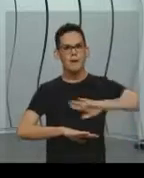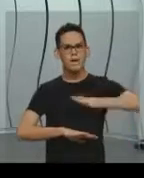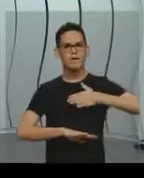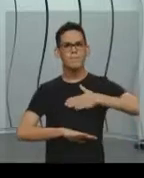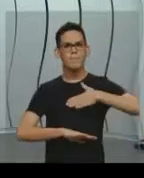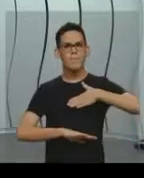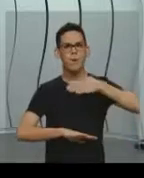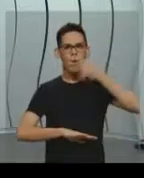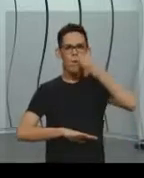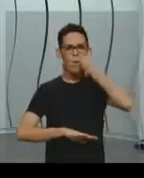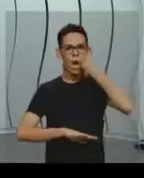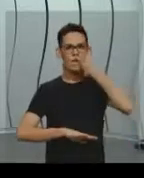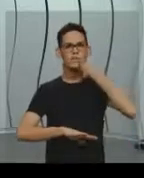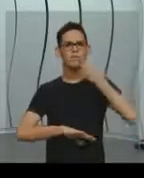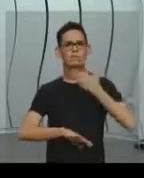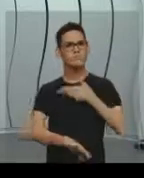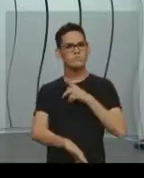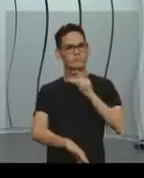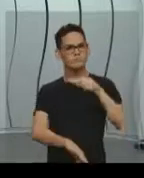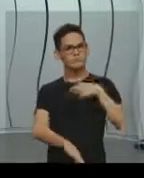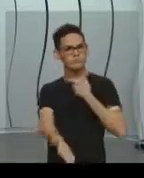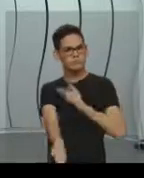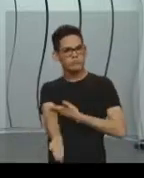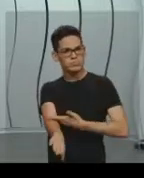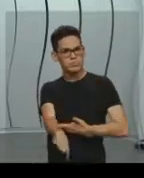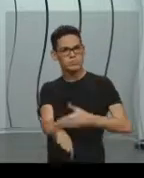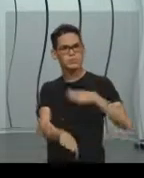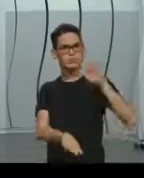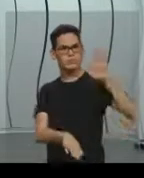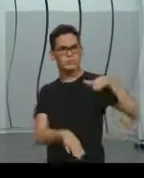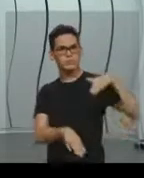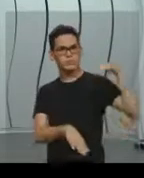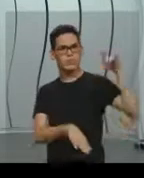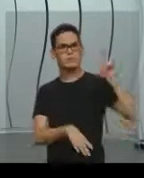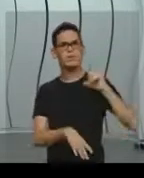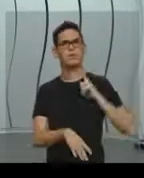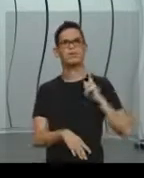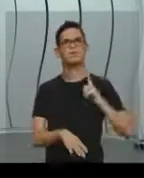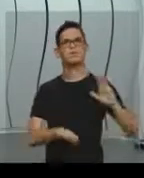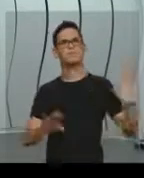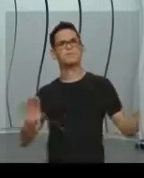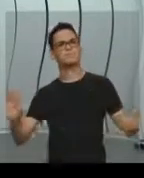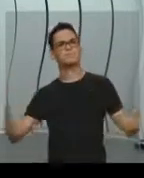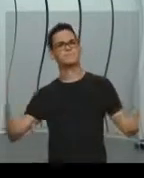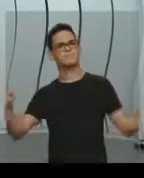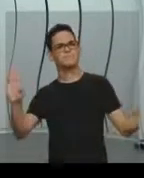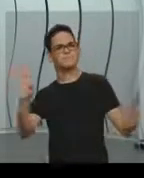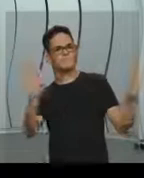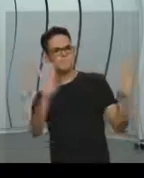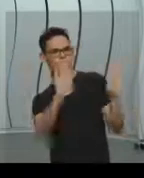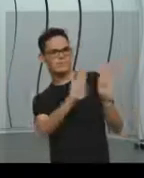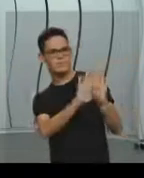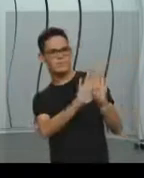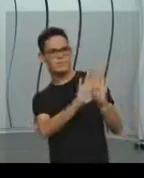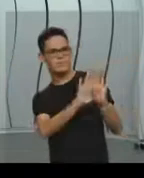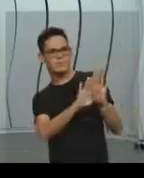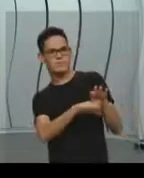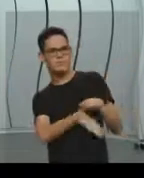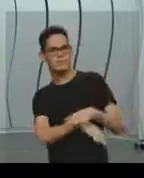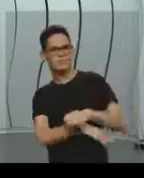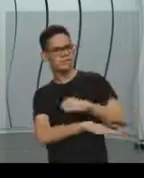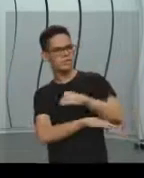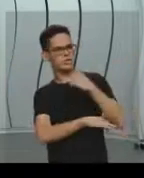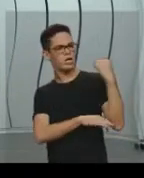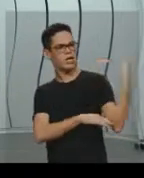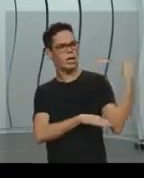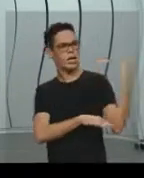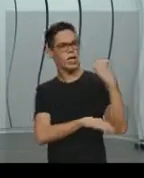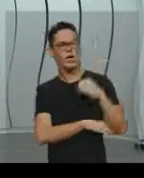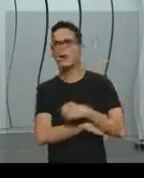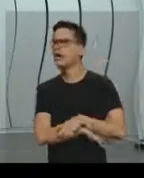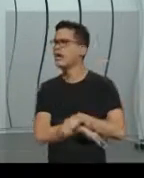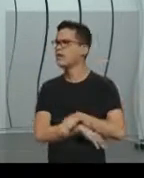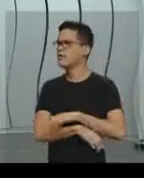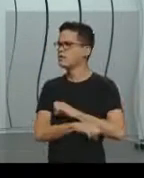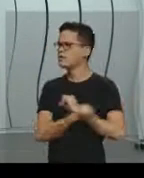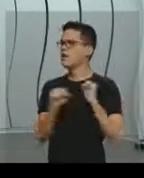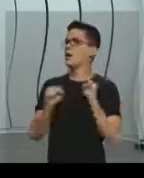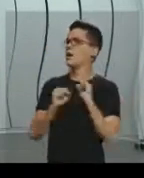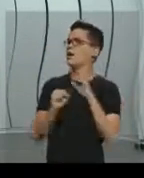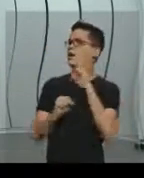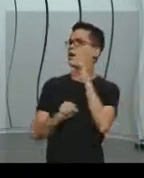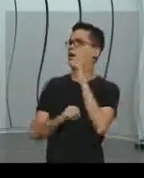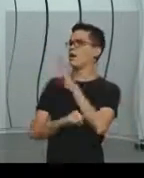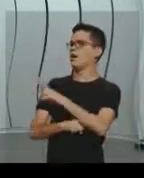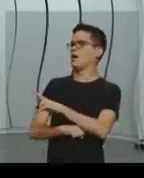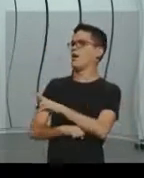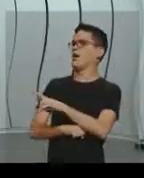do meu quarto era branca, e eu tenho um blackout. Eu acordei com uma imagem na parede do